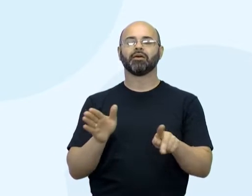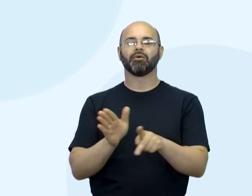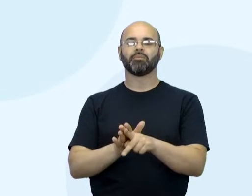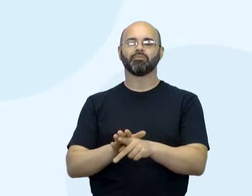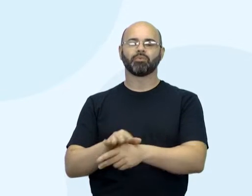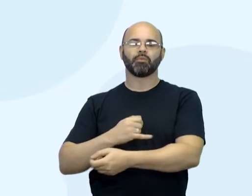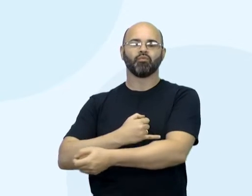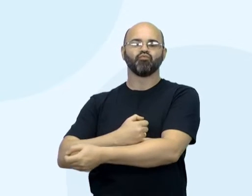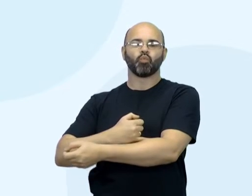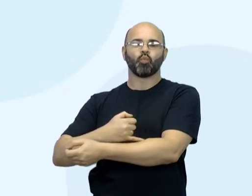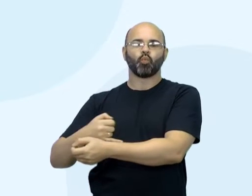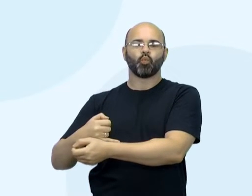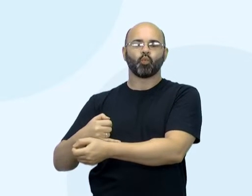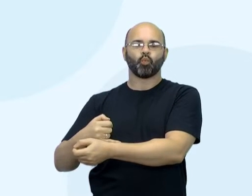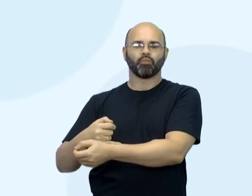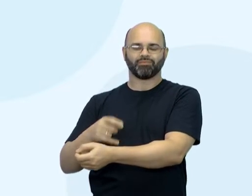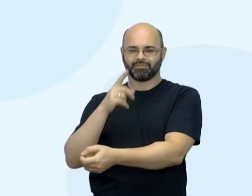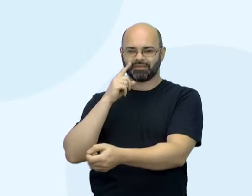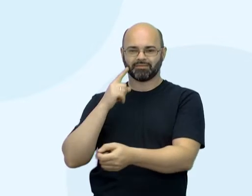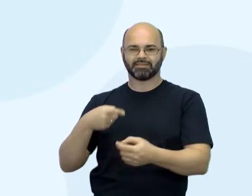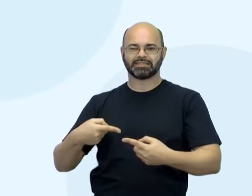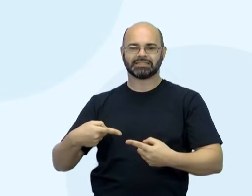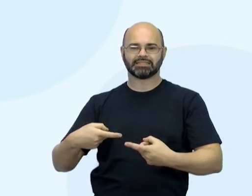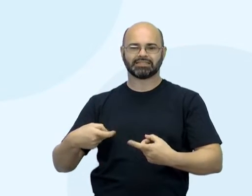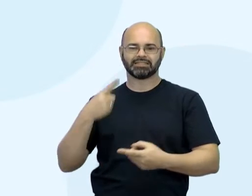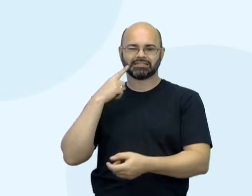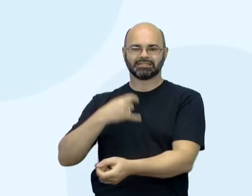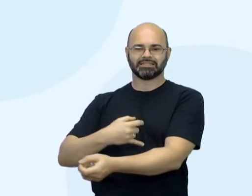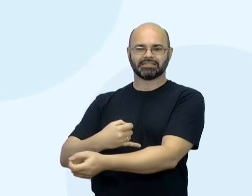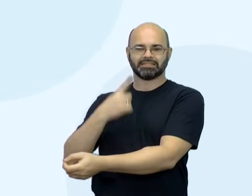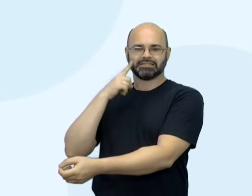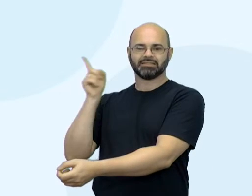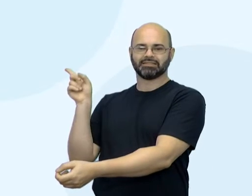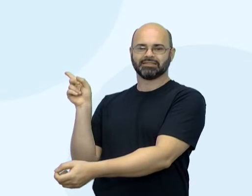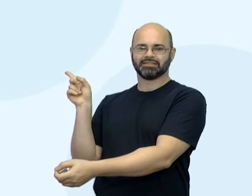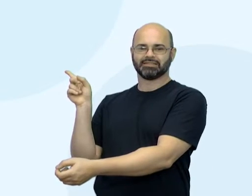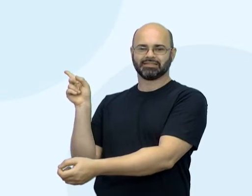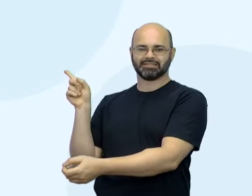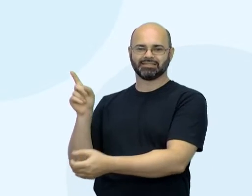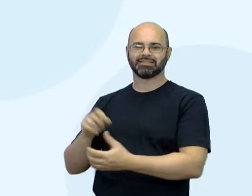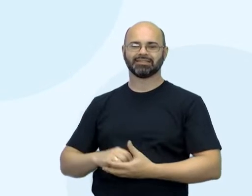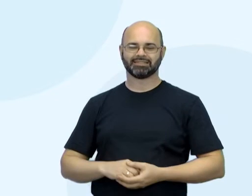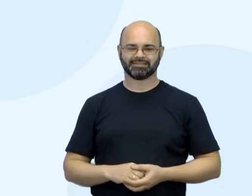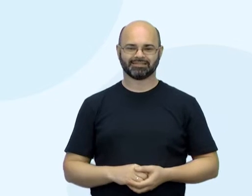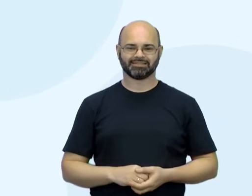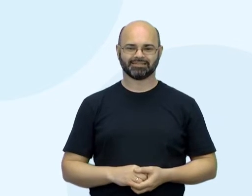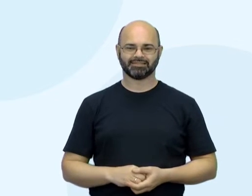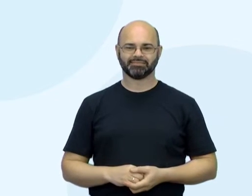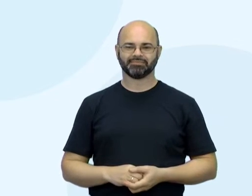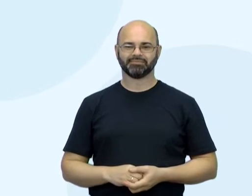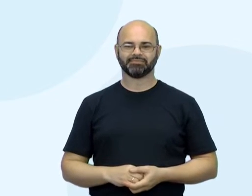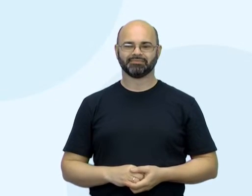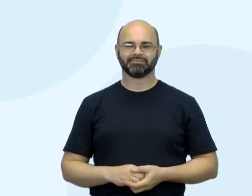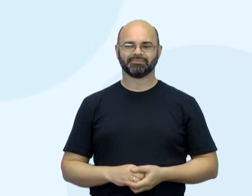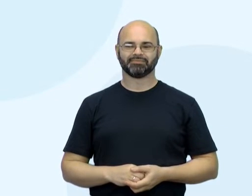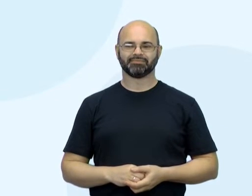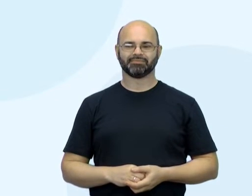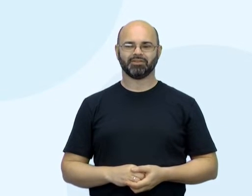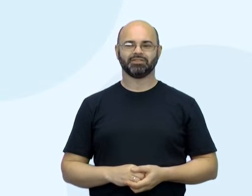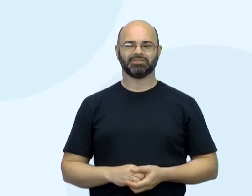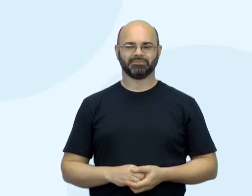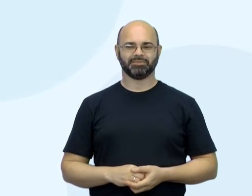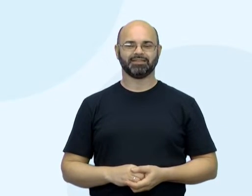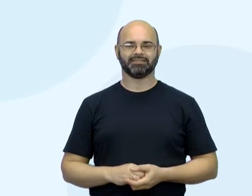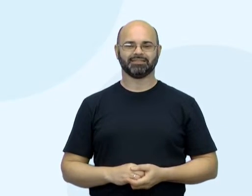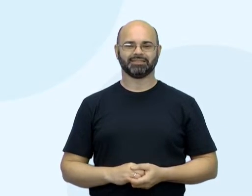Bom, primeiro vamos dar um destaquezinho aí, pode tranquilamente ir também, porque a gente está colocando aqui para vocês como um